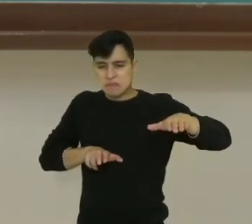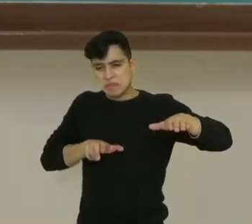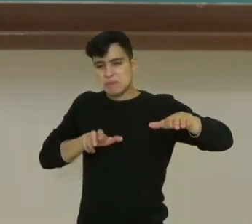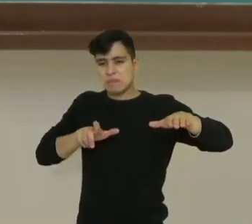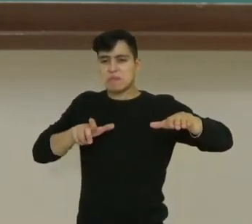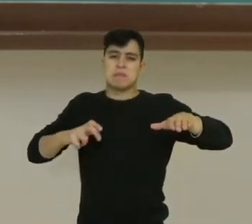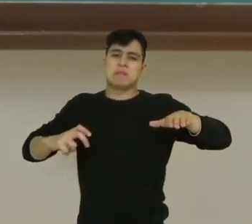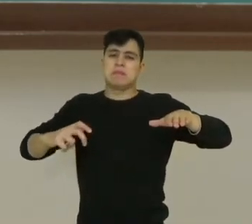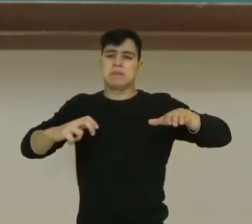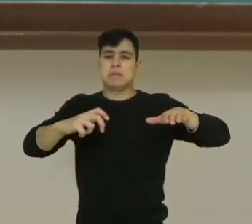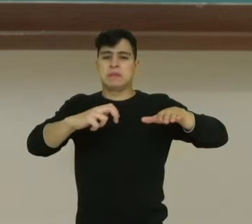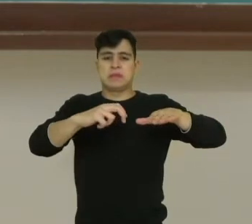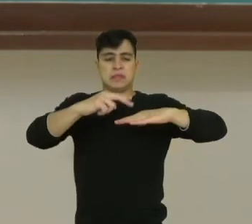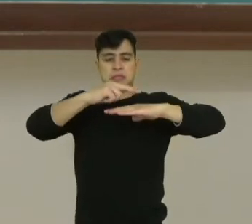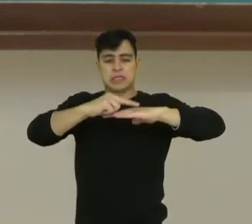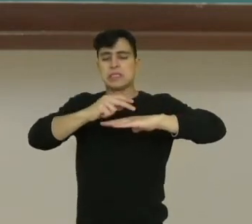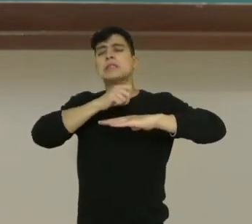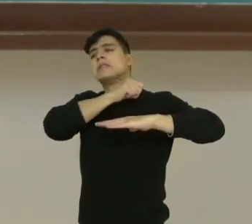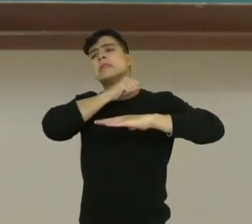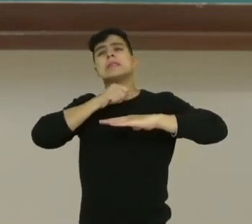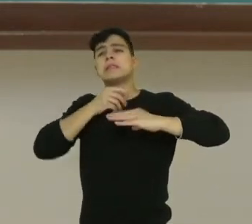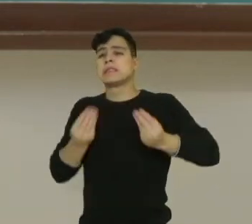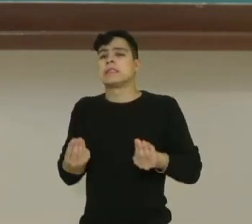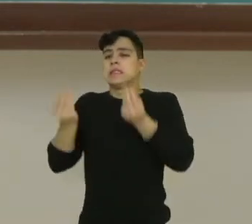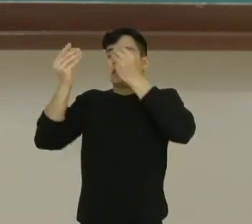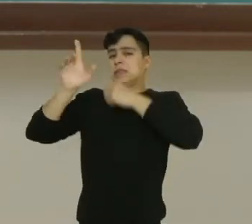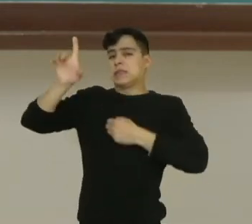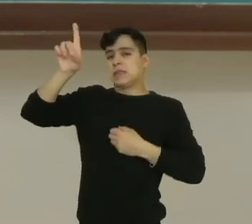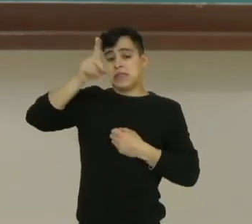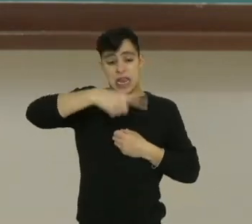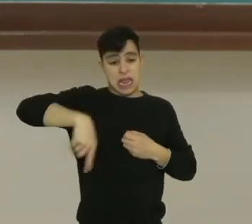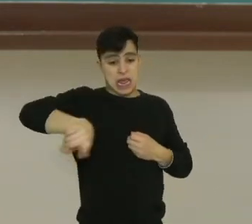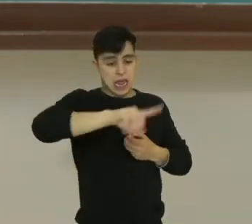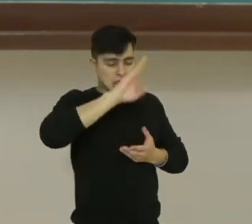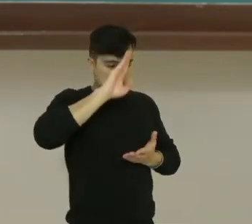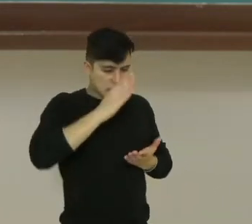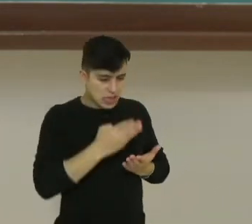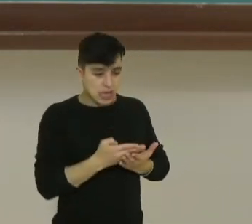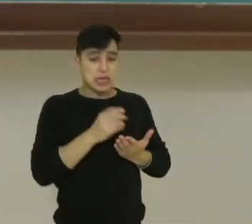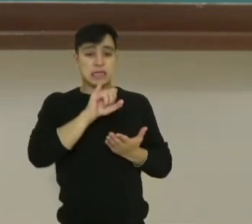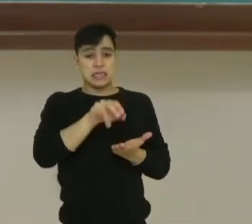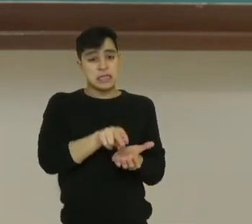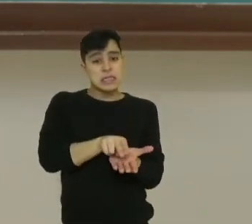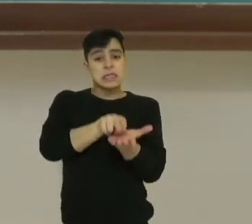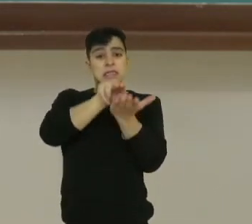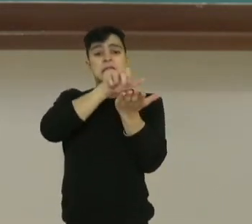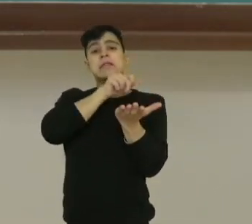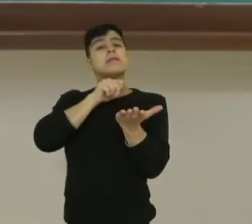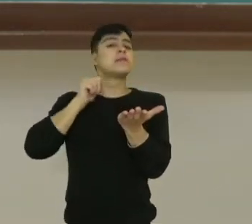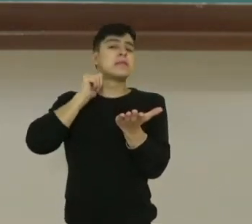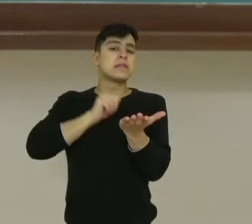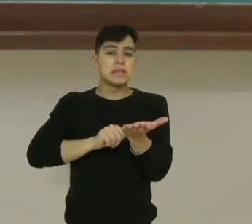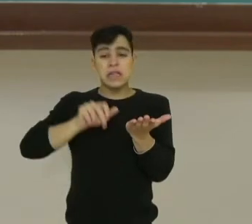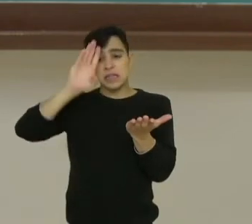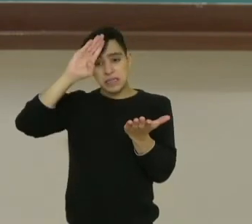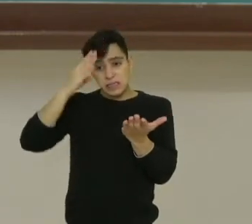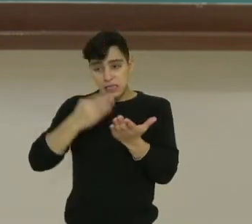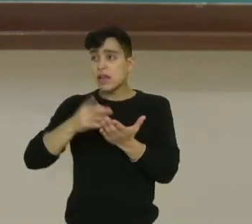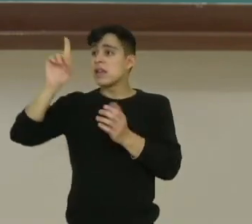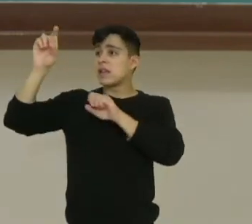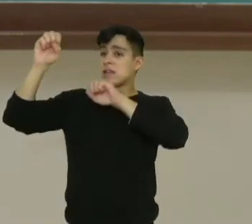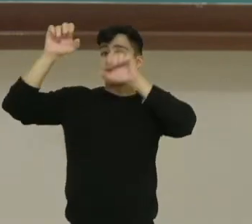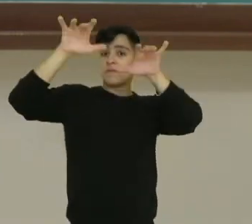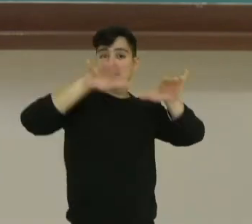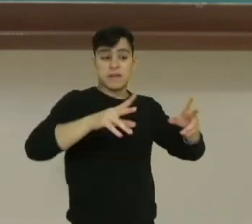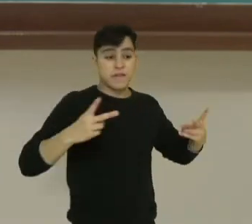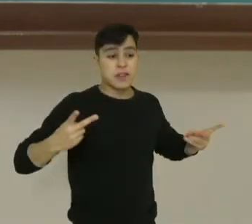em homenagem ao Deus deles, porque eles acreditavam que esses sacrifícios trariam, então, fartura, né? Boas colheitas, vitórias